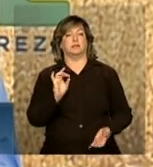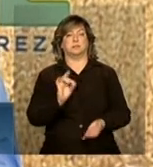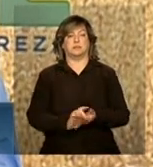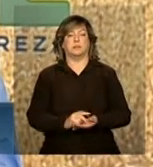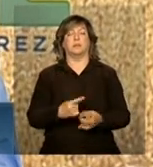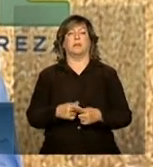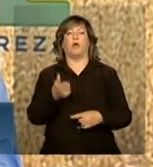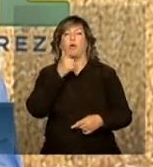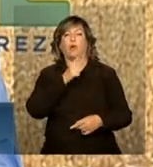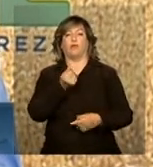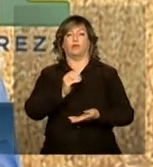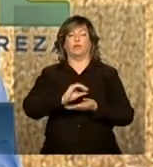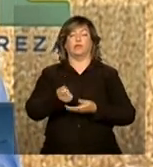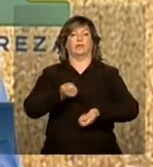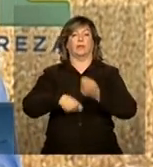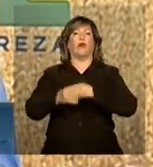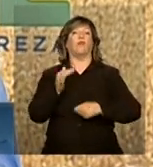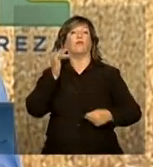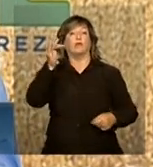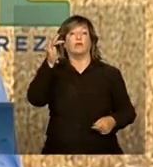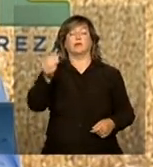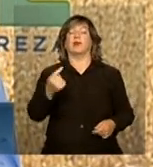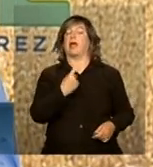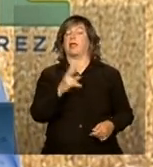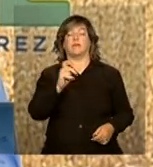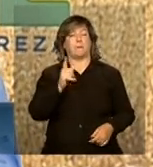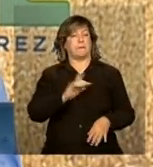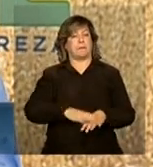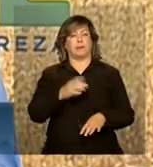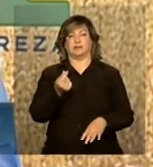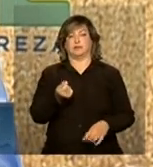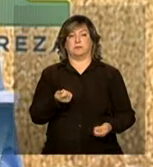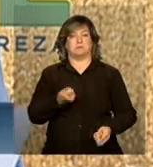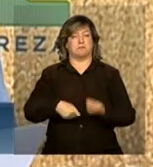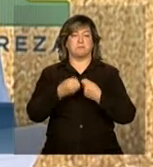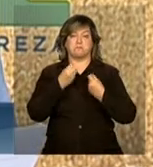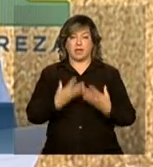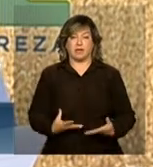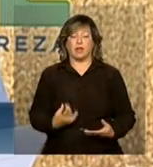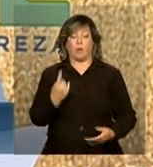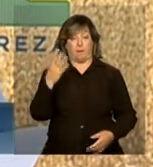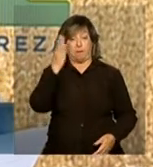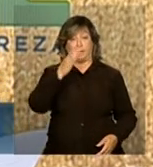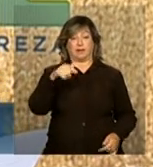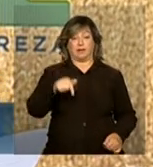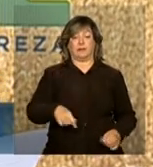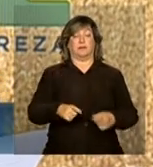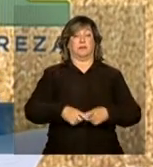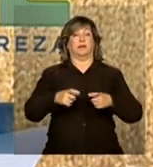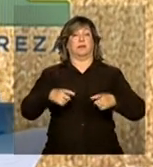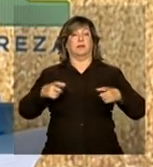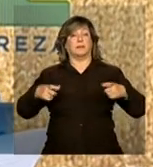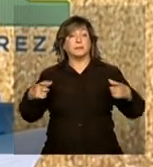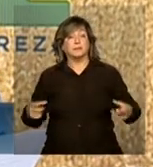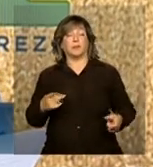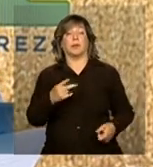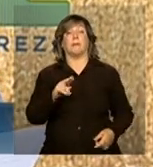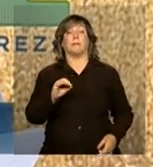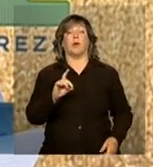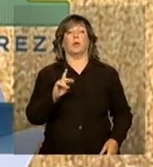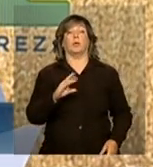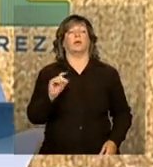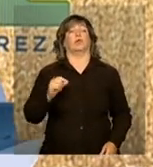tem segurança em um futuro cada vez mais promissor. Estamos falando de um Brasil onde crescimento, produtividade